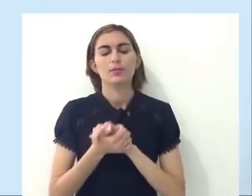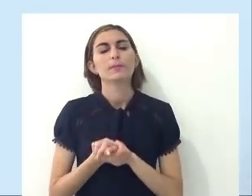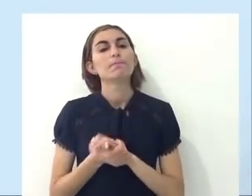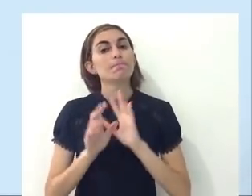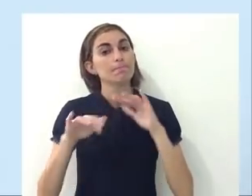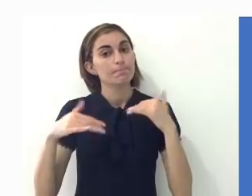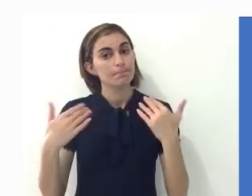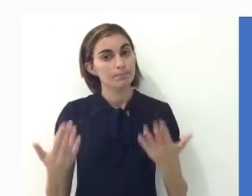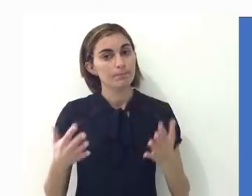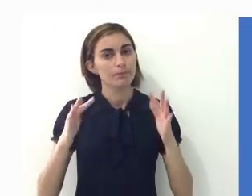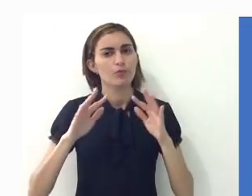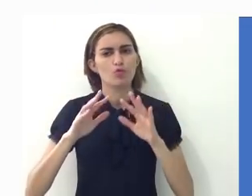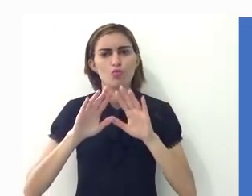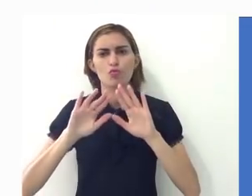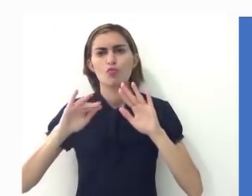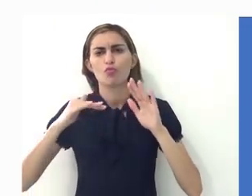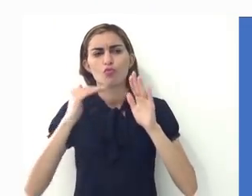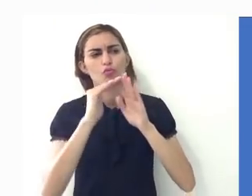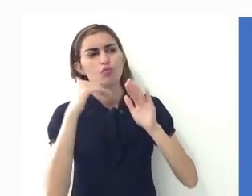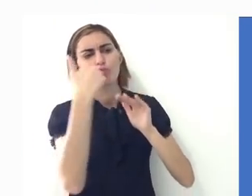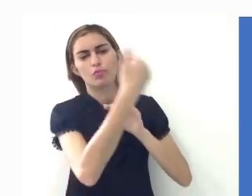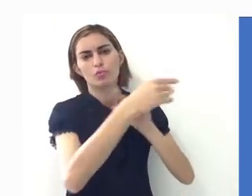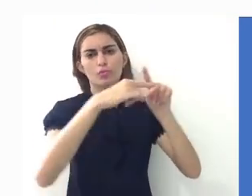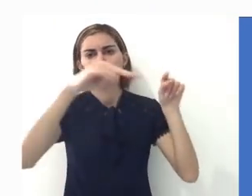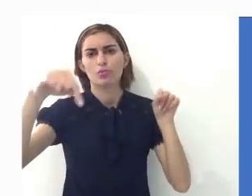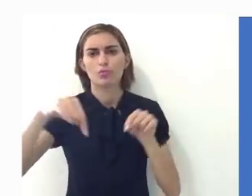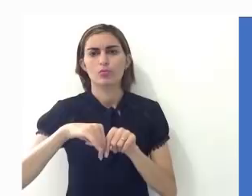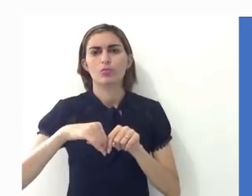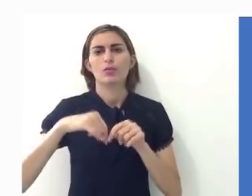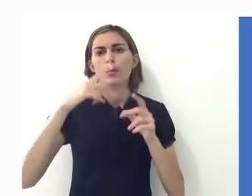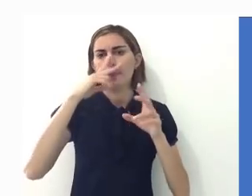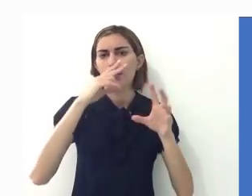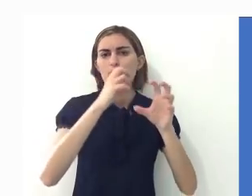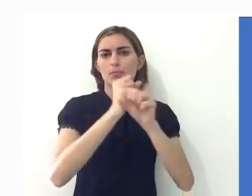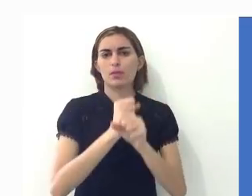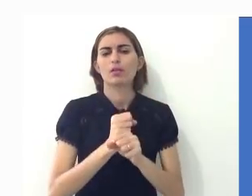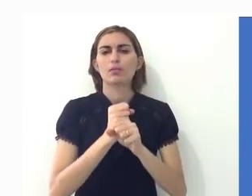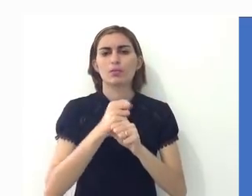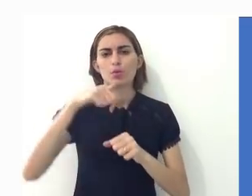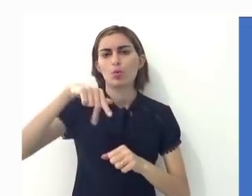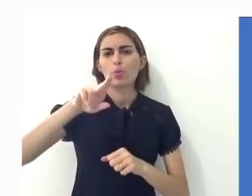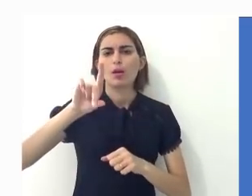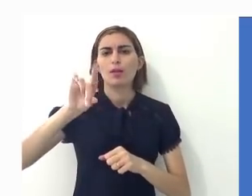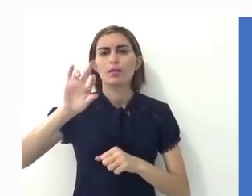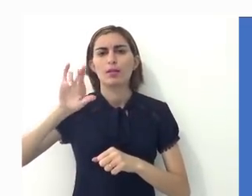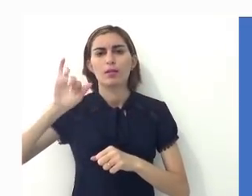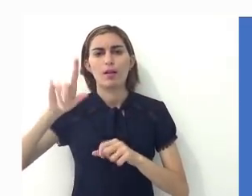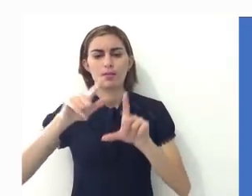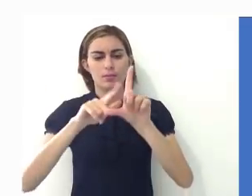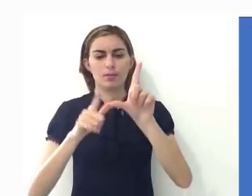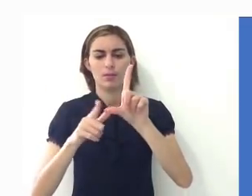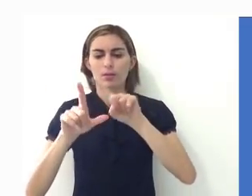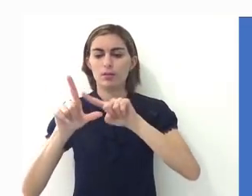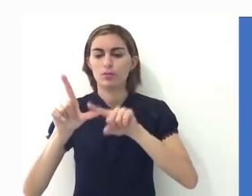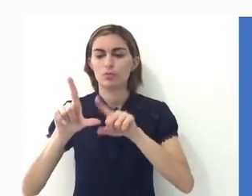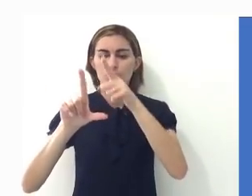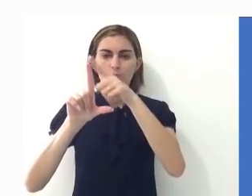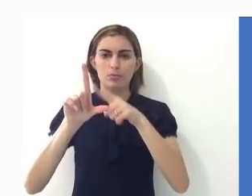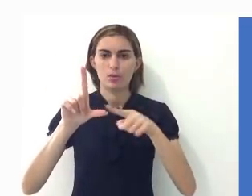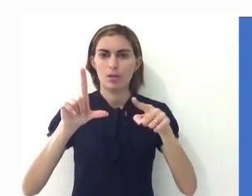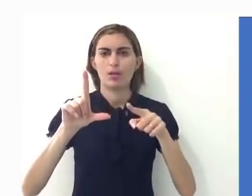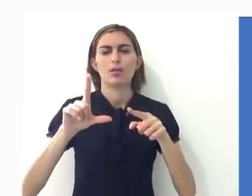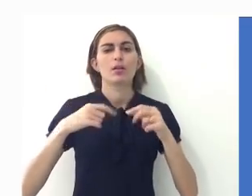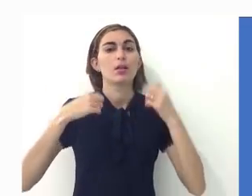medida. Continuando. E para o fundo, um quadrilátero com os lados de mesma medida e ângulos